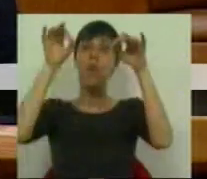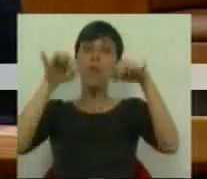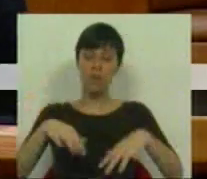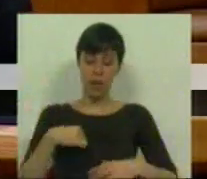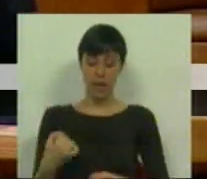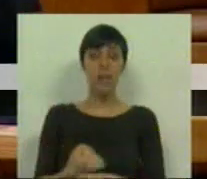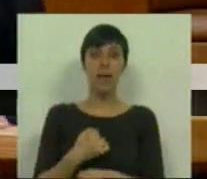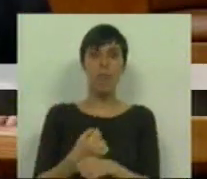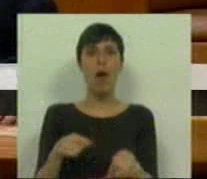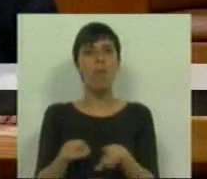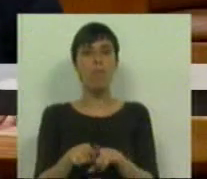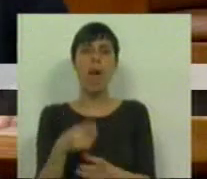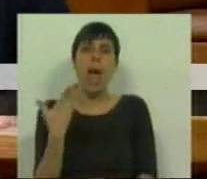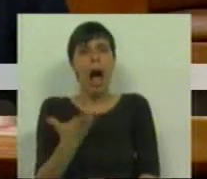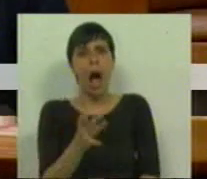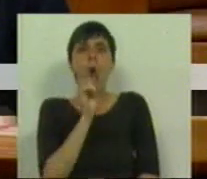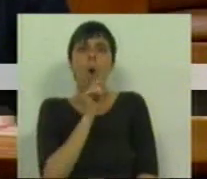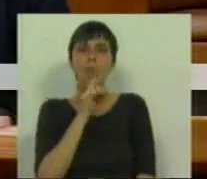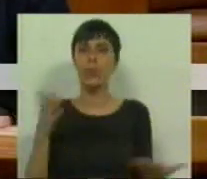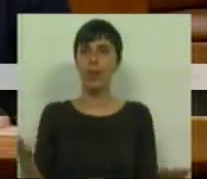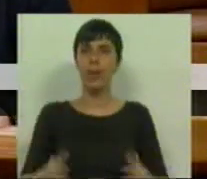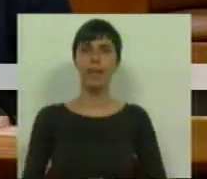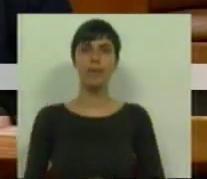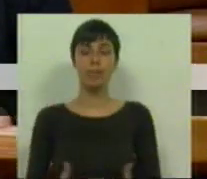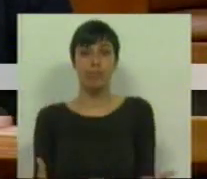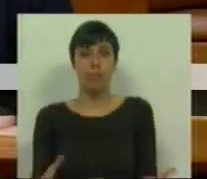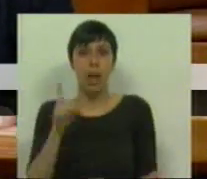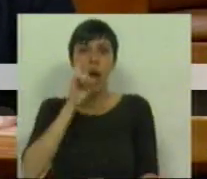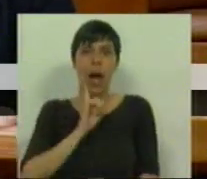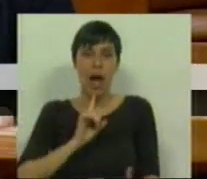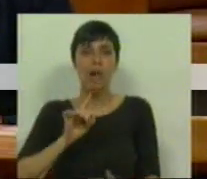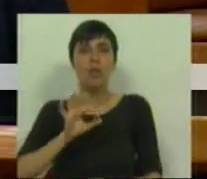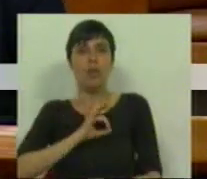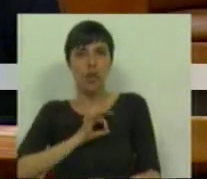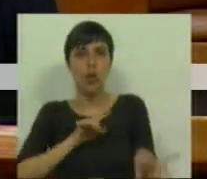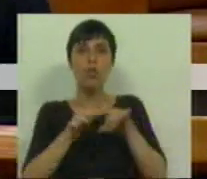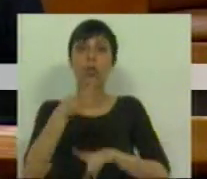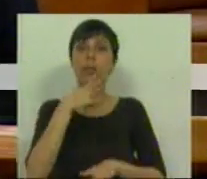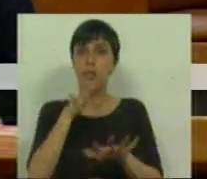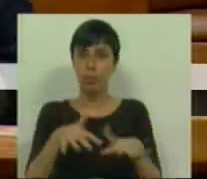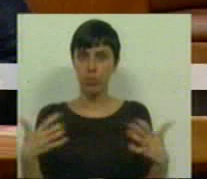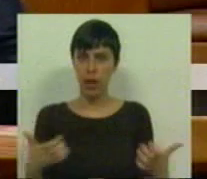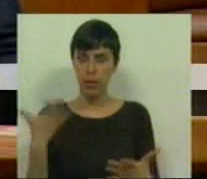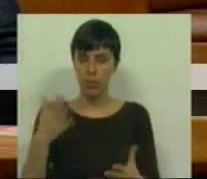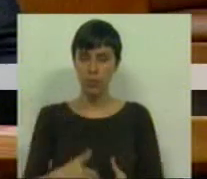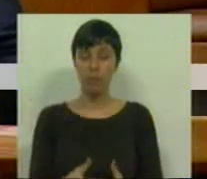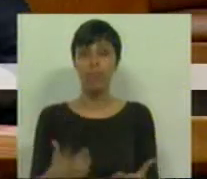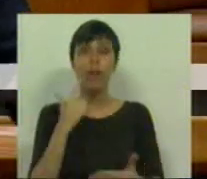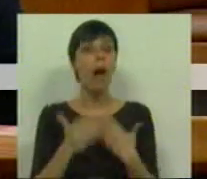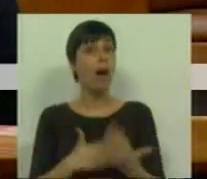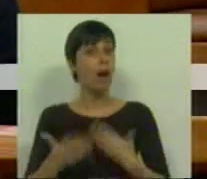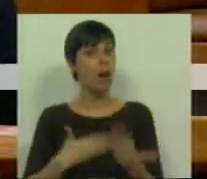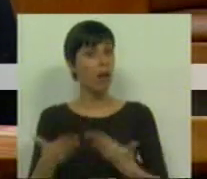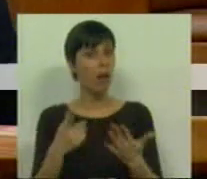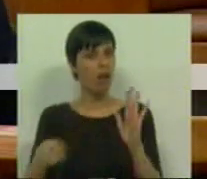seu emprego como uma oportunidade. Senhoras deputados, senhores deputados, para avançar